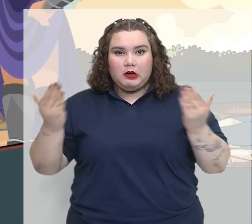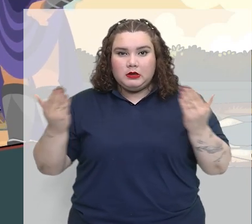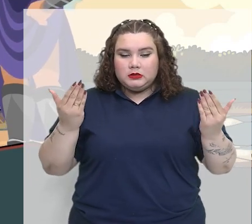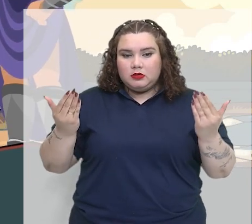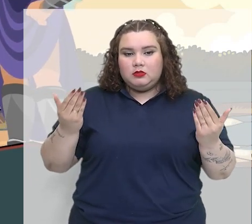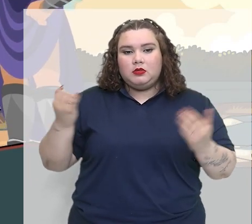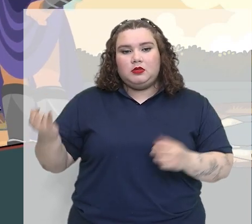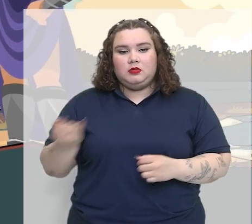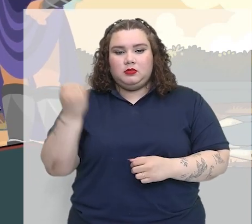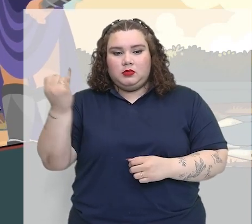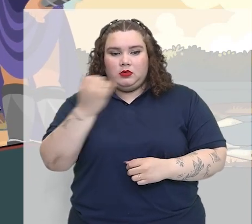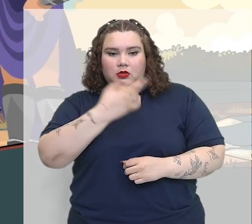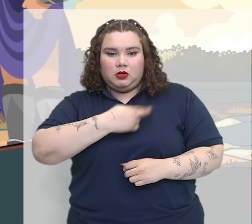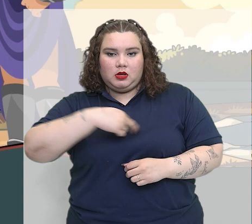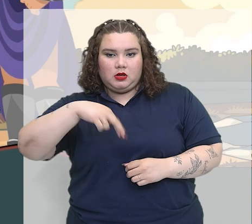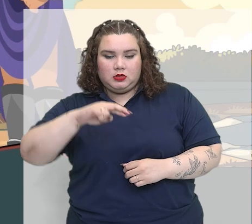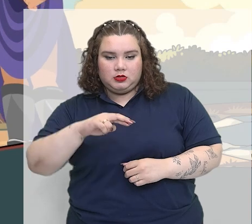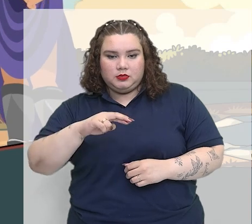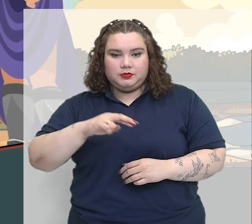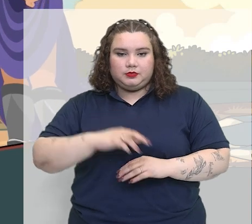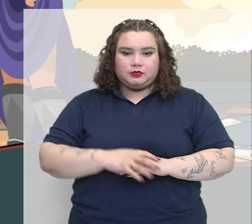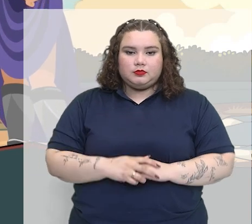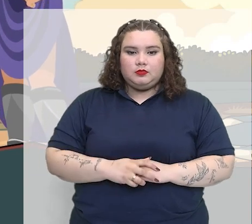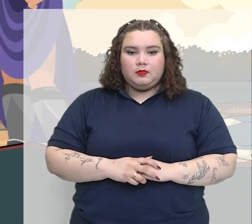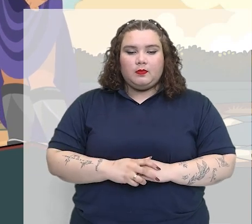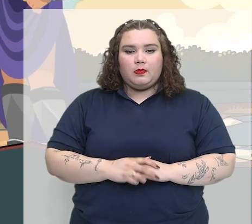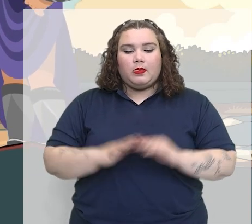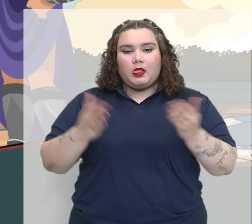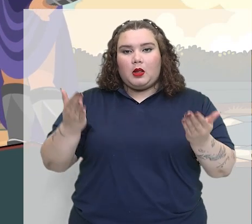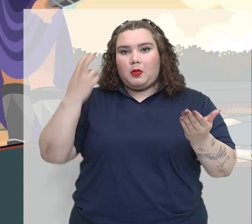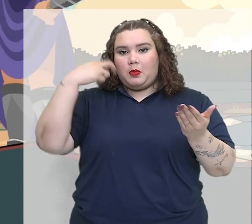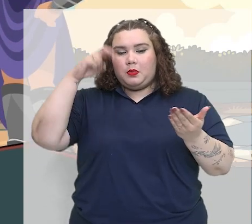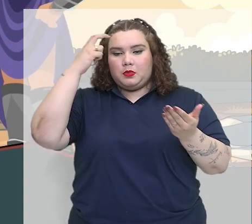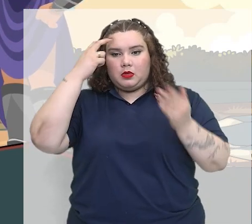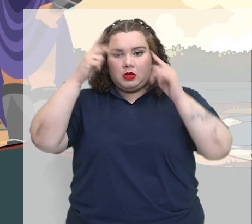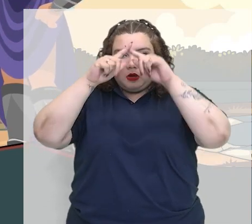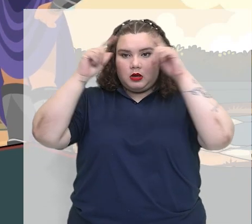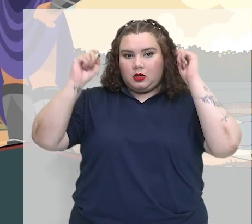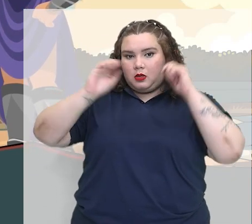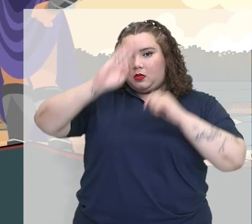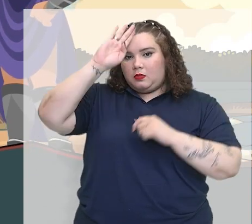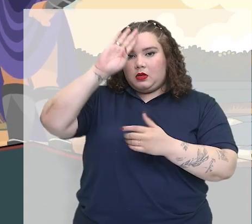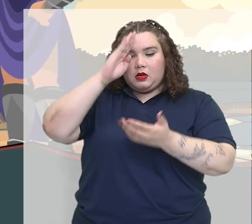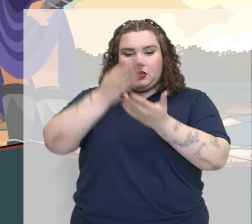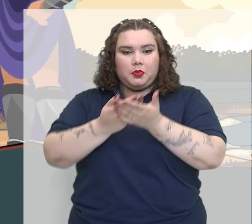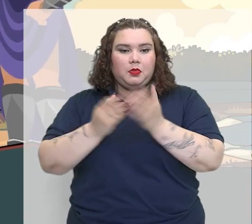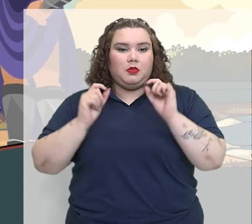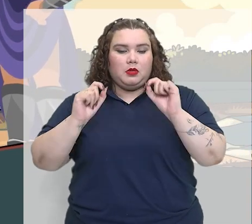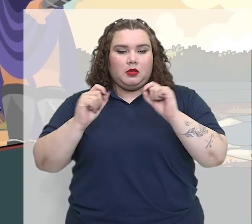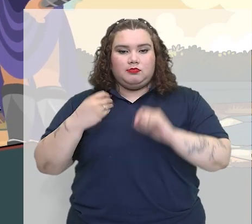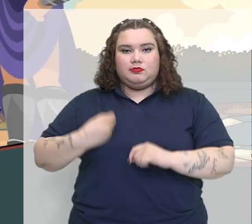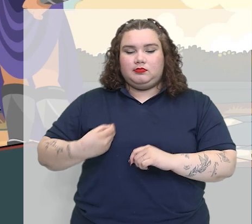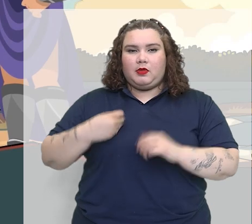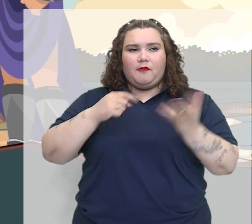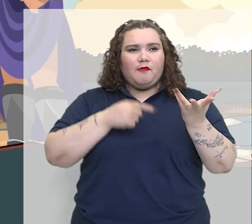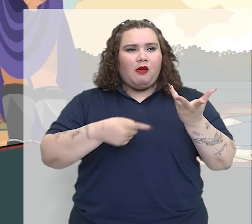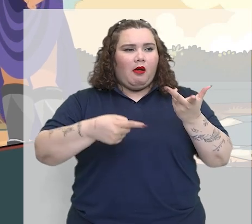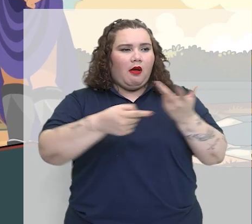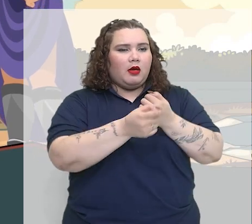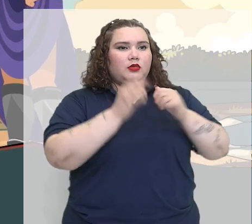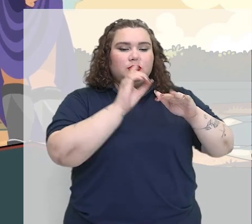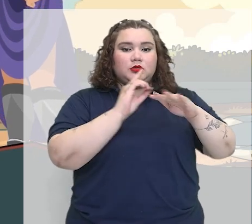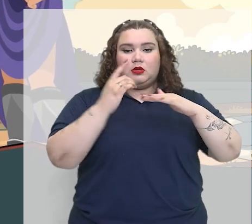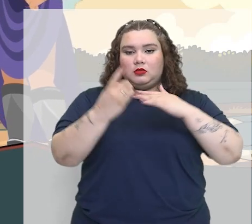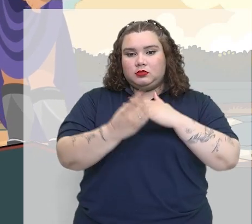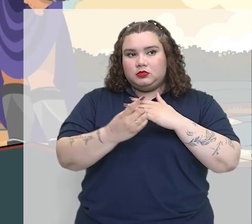então, dessa parte da religião politeísta. Então, na cultura grega e romana, eles acreditavam na existência de